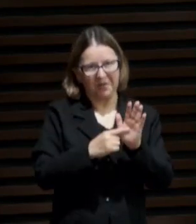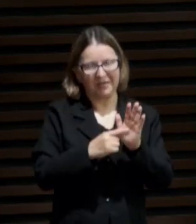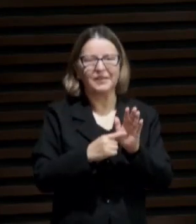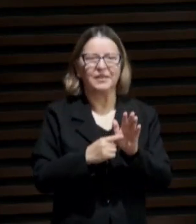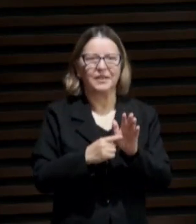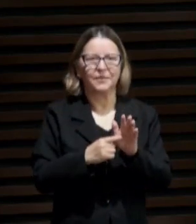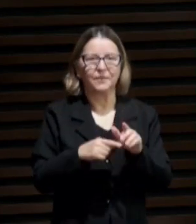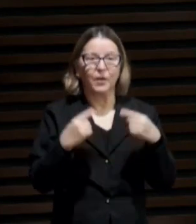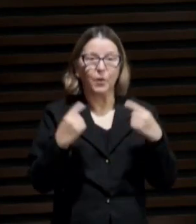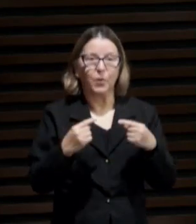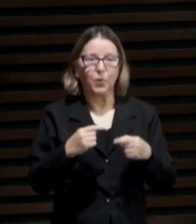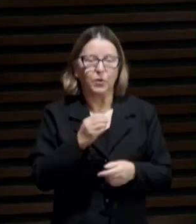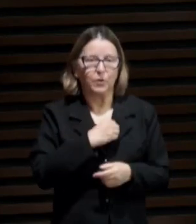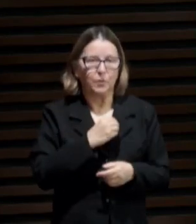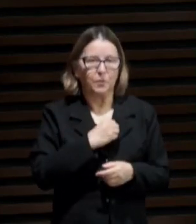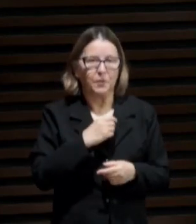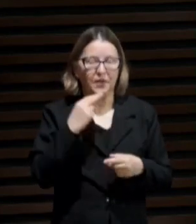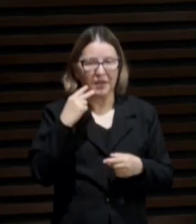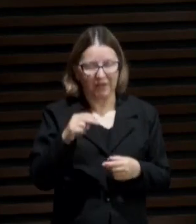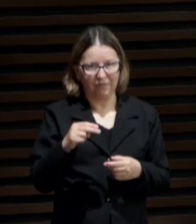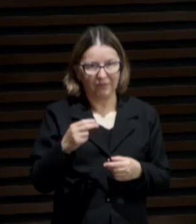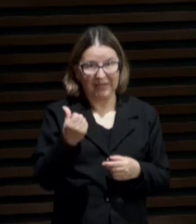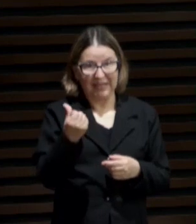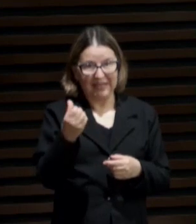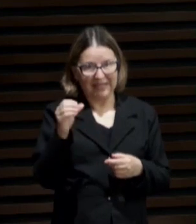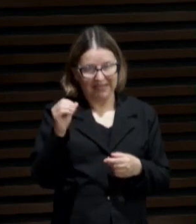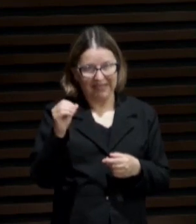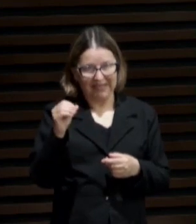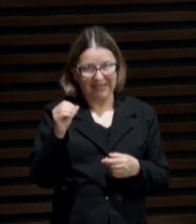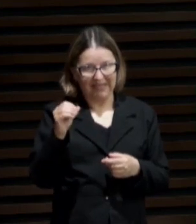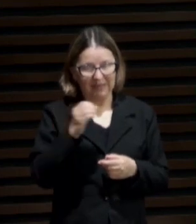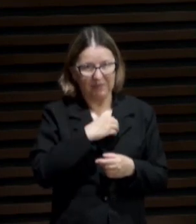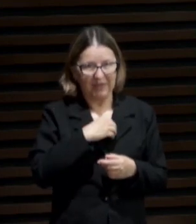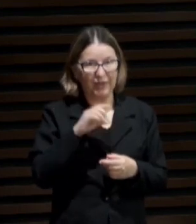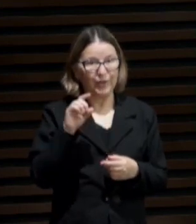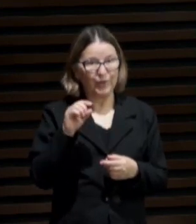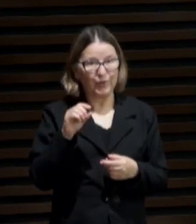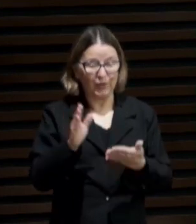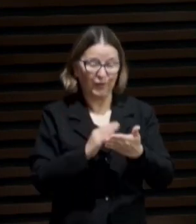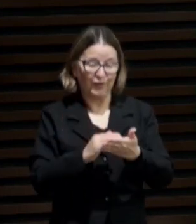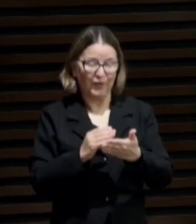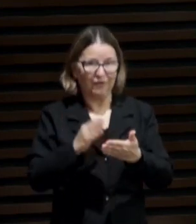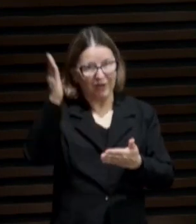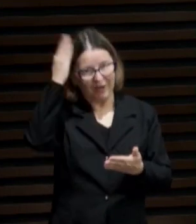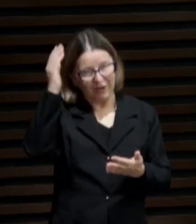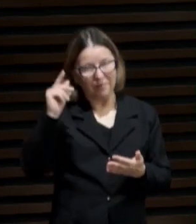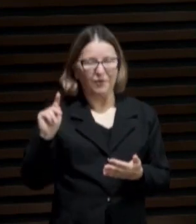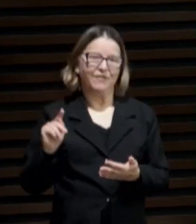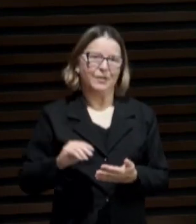pecados da língua. 60 delas somente no livro de Provérbios. Eu estou com todas essas